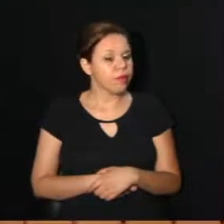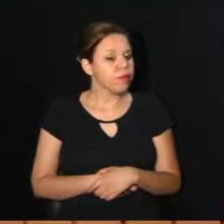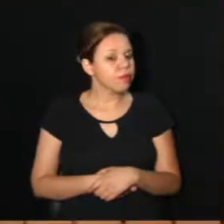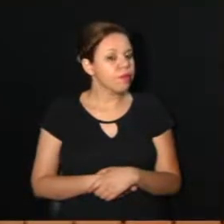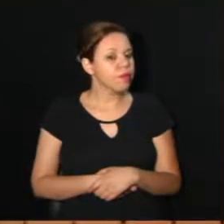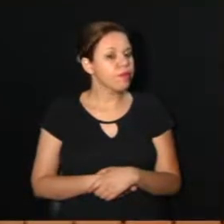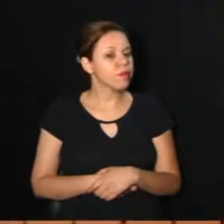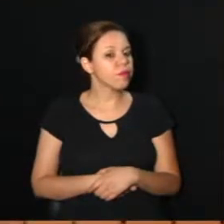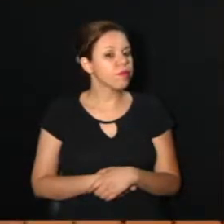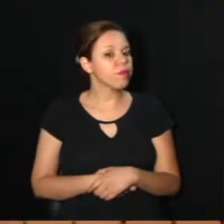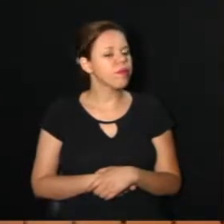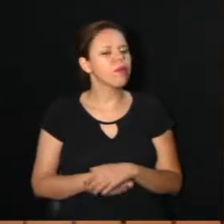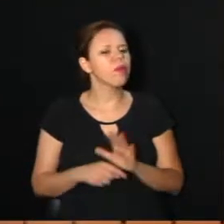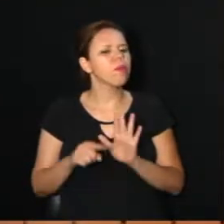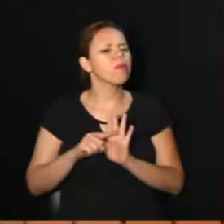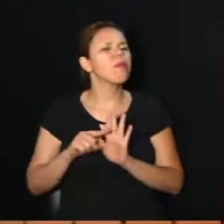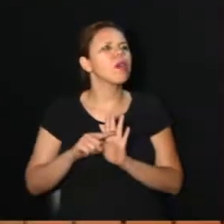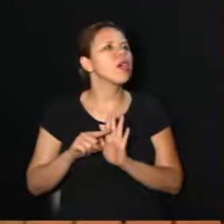parágrafo